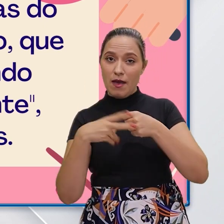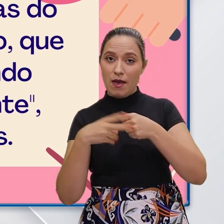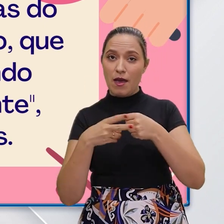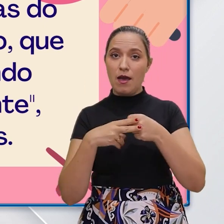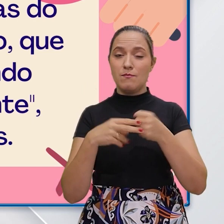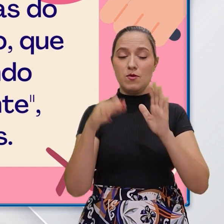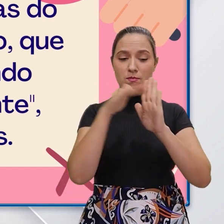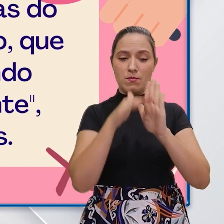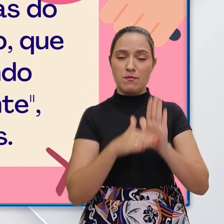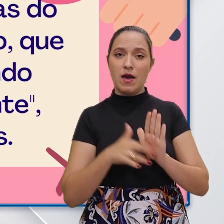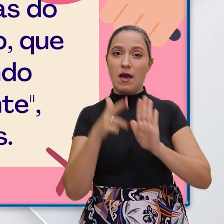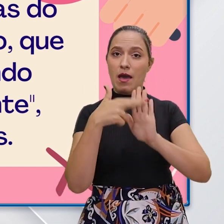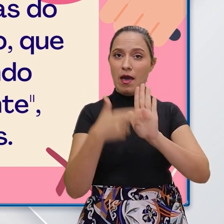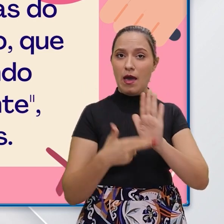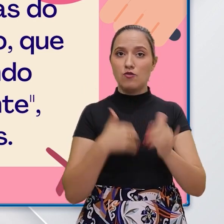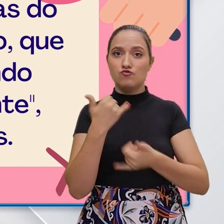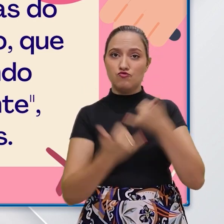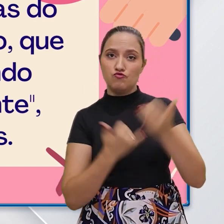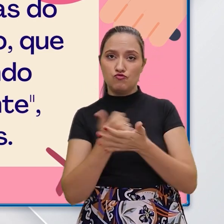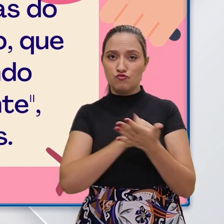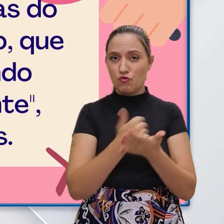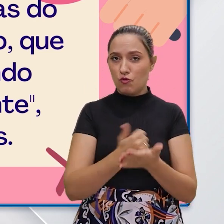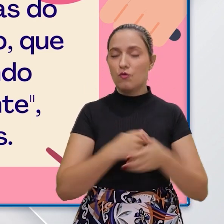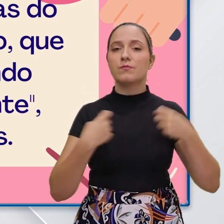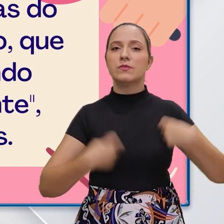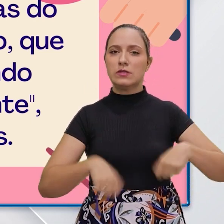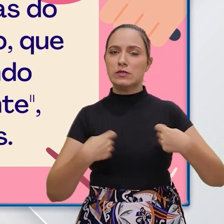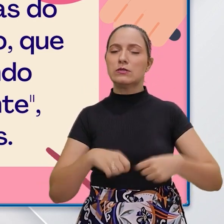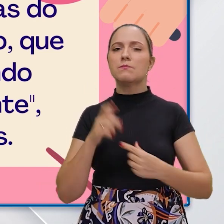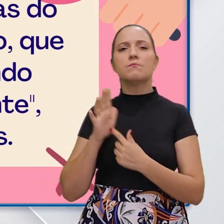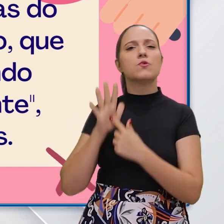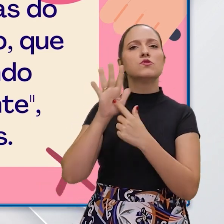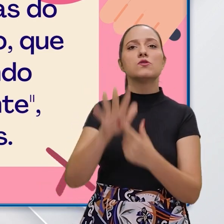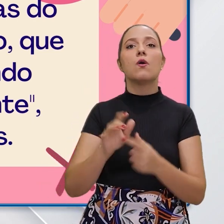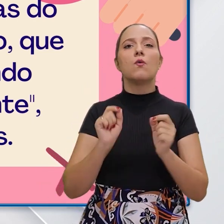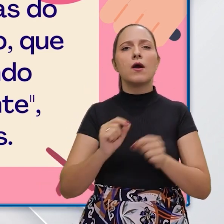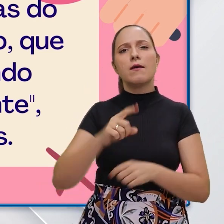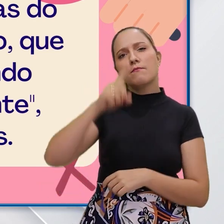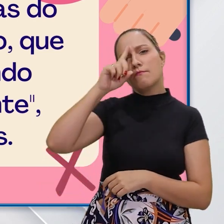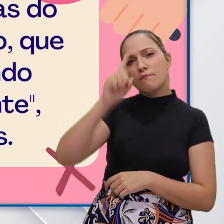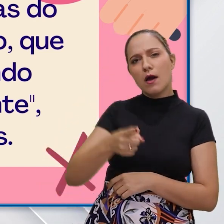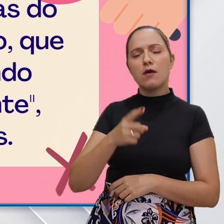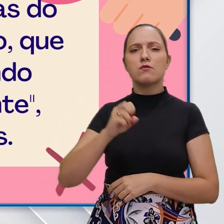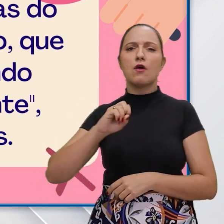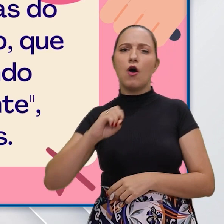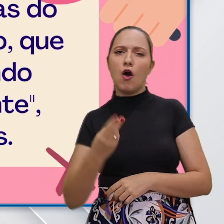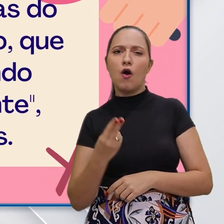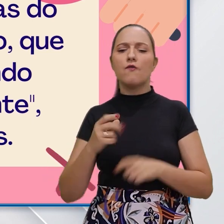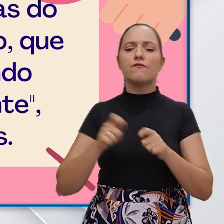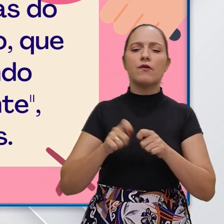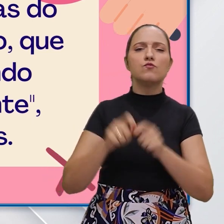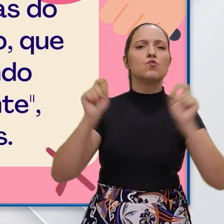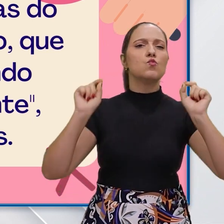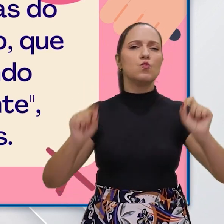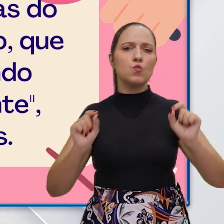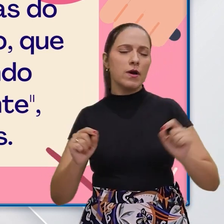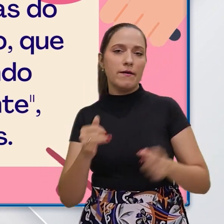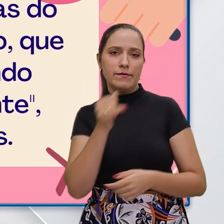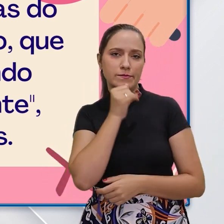jogo estão no modo imperativo, que indica uma ordem ou comando